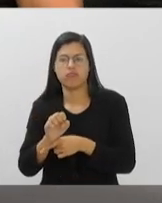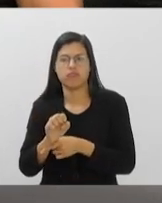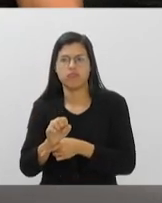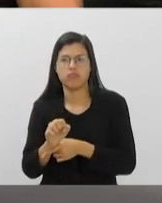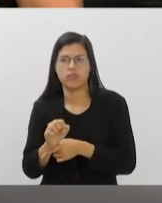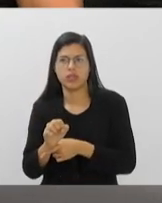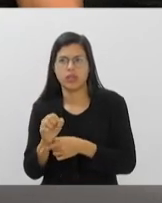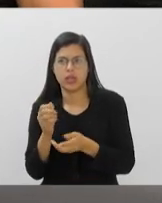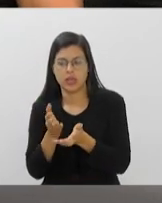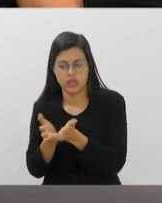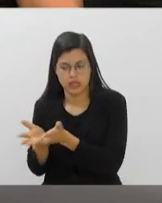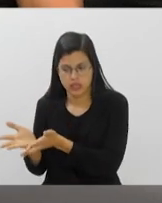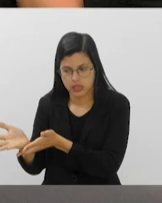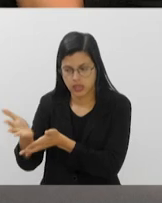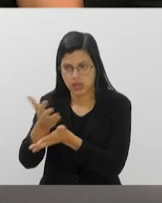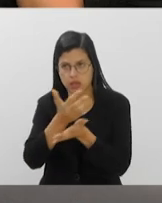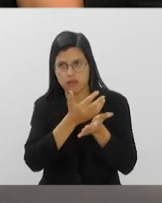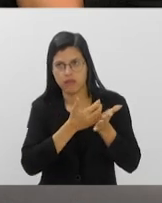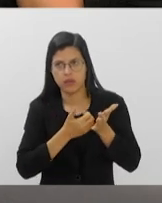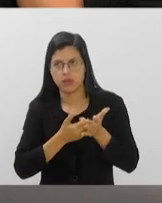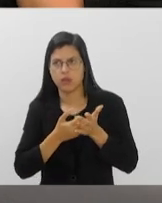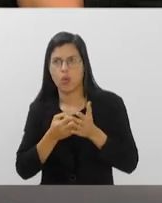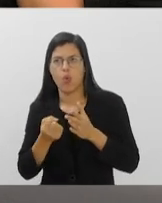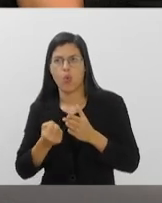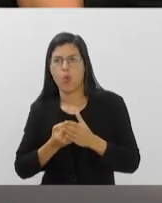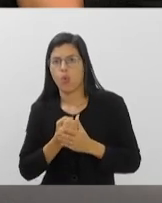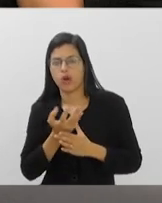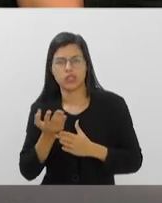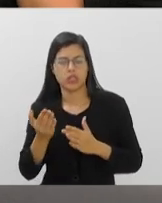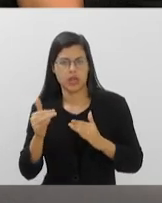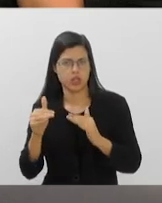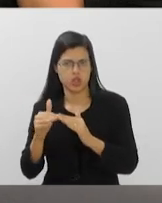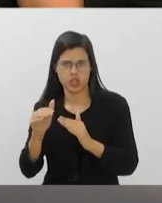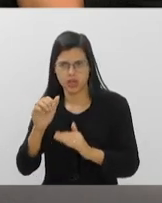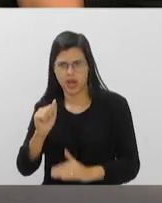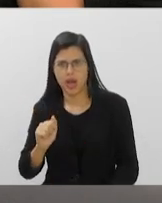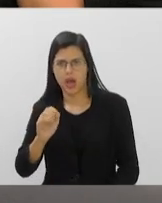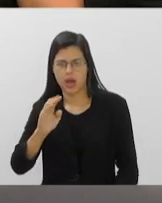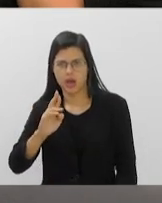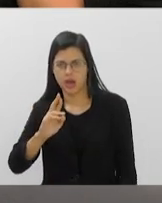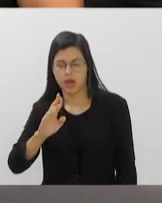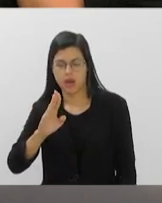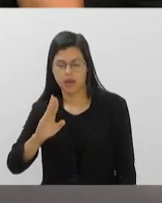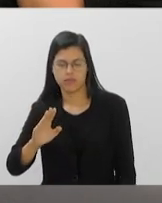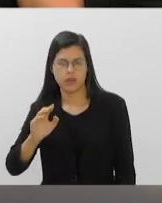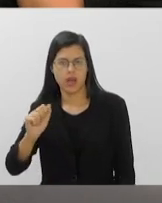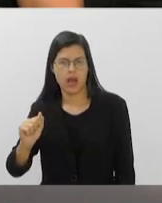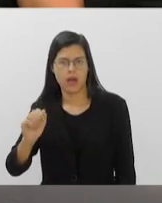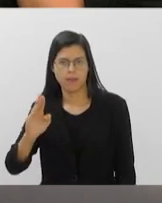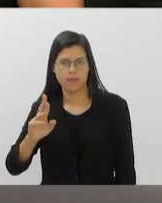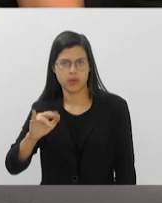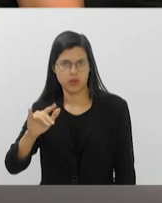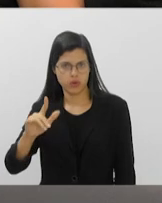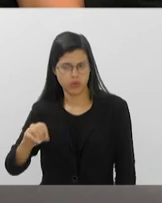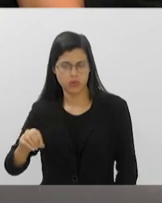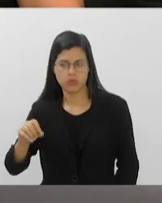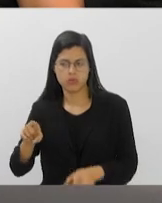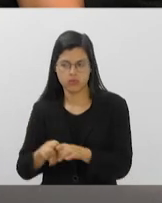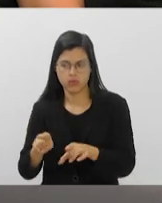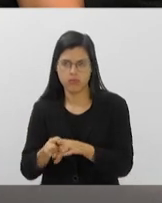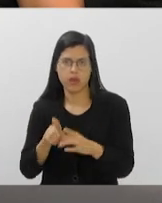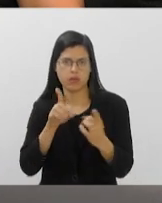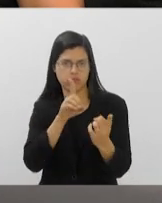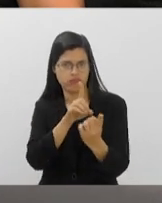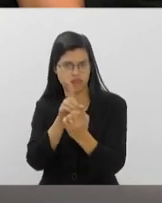esse levantamento né do número de abrigos e algum diagnóstico relacionado a eles assim se existe